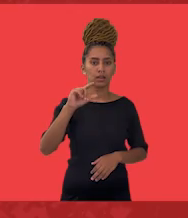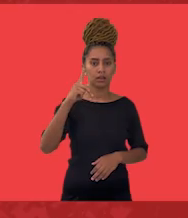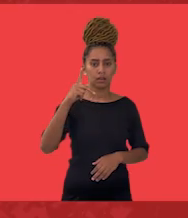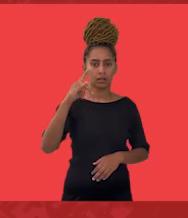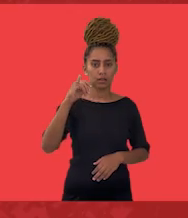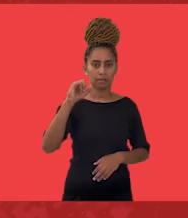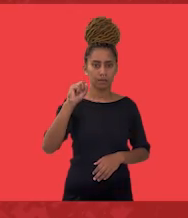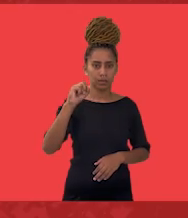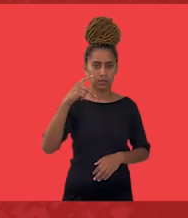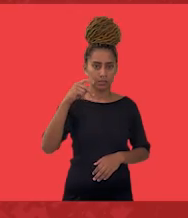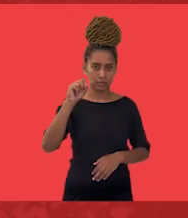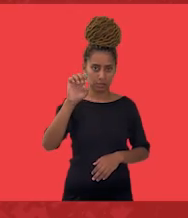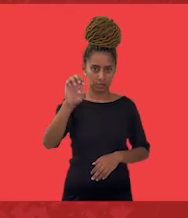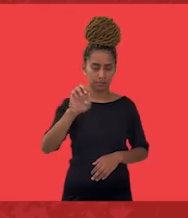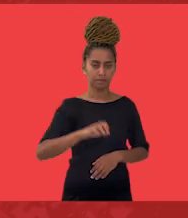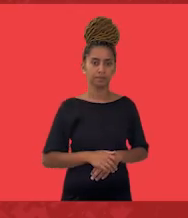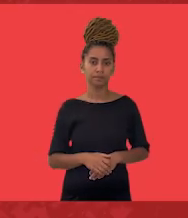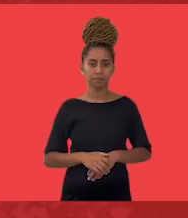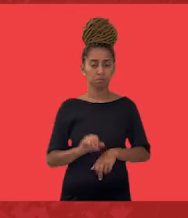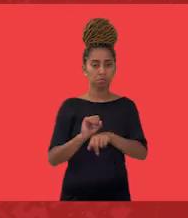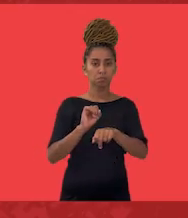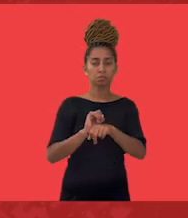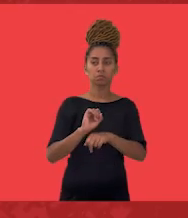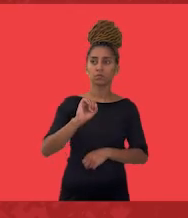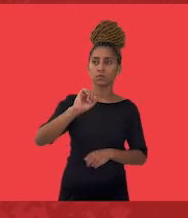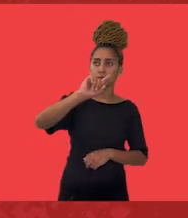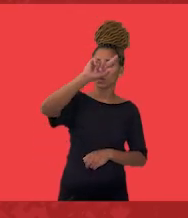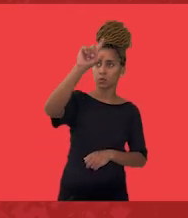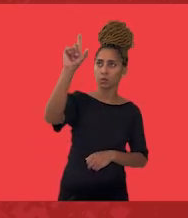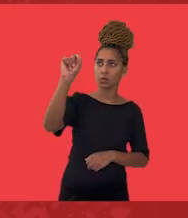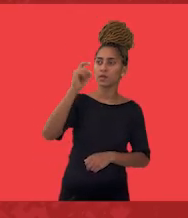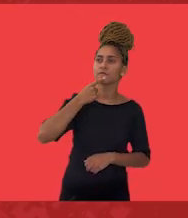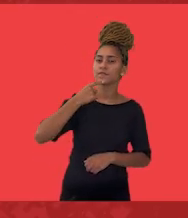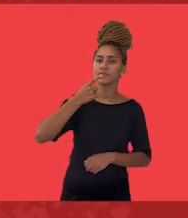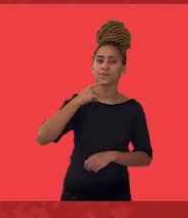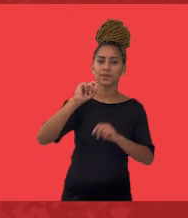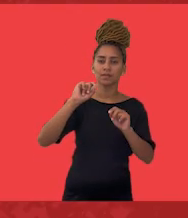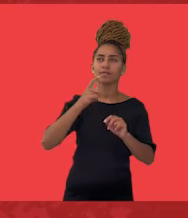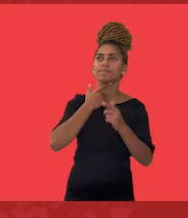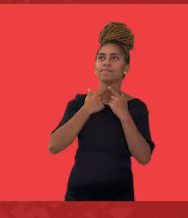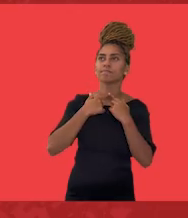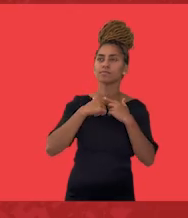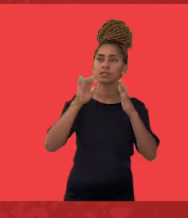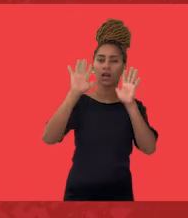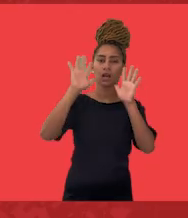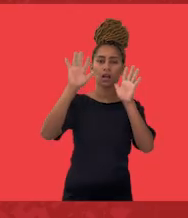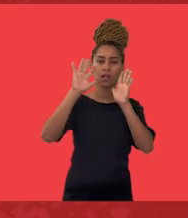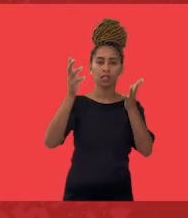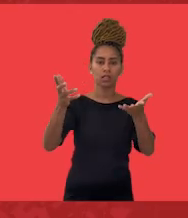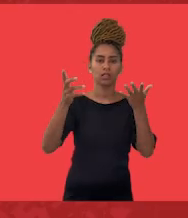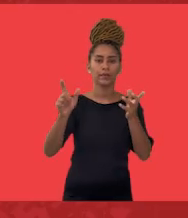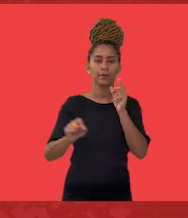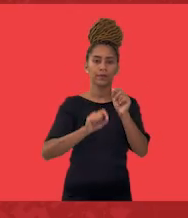Pequei. Em nome do amor e da carne, ridículos calores e vaidades que seu